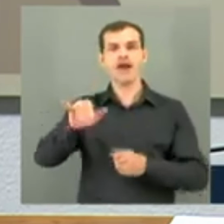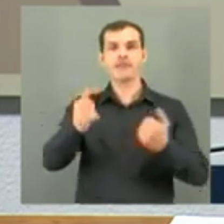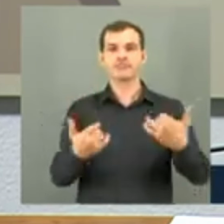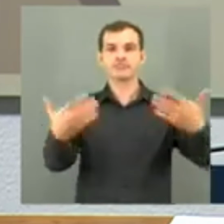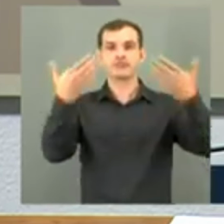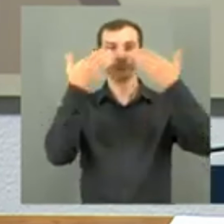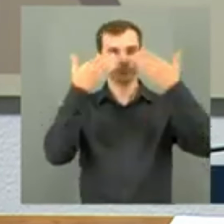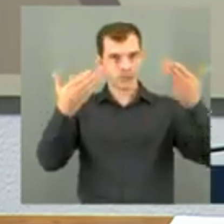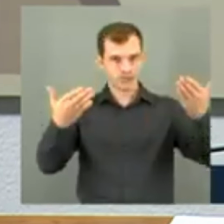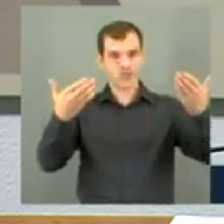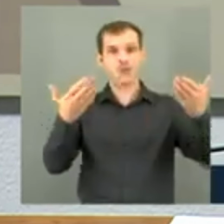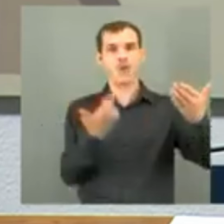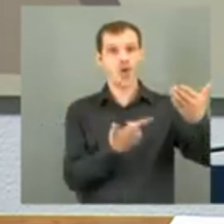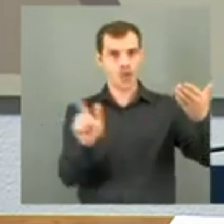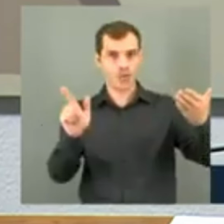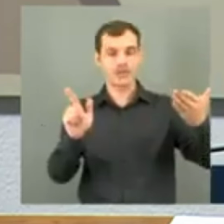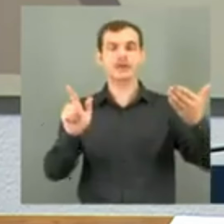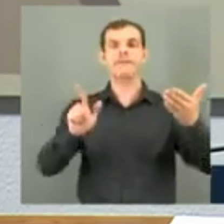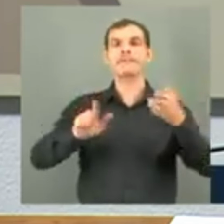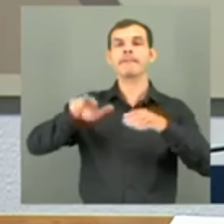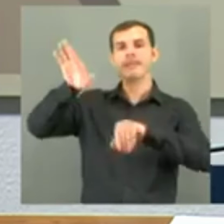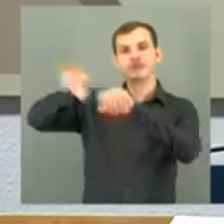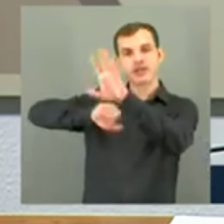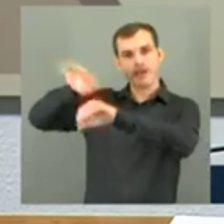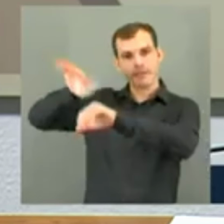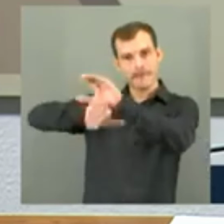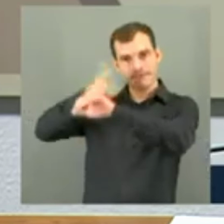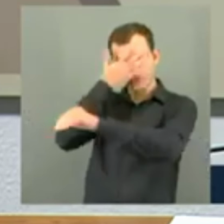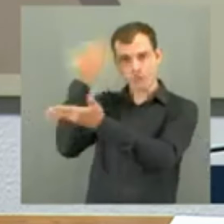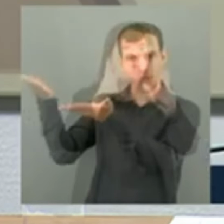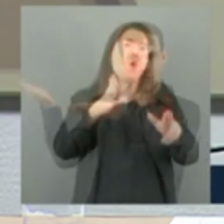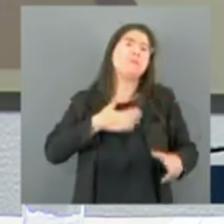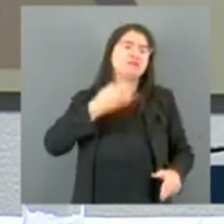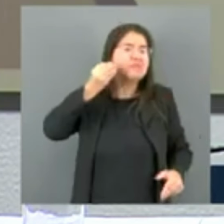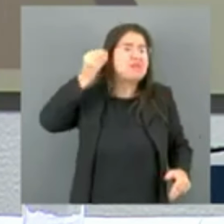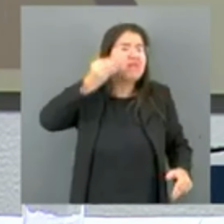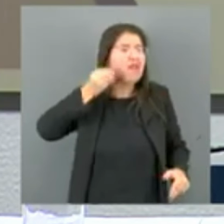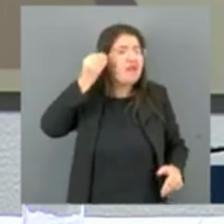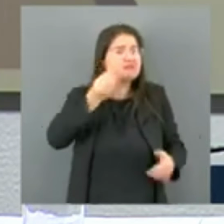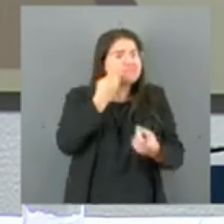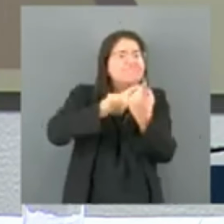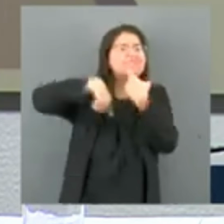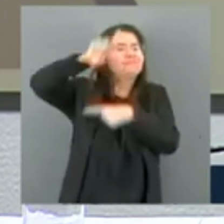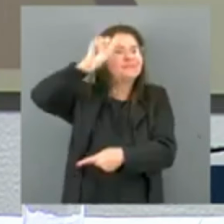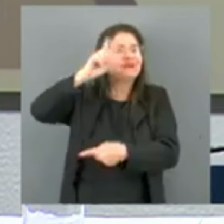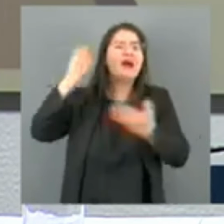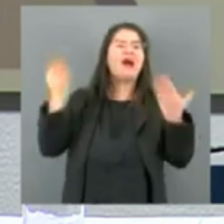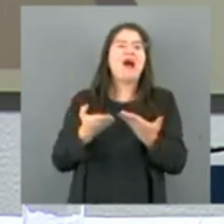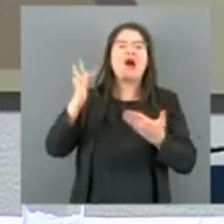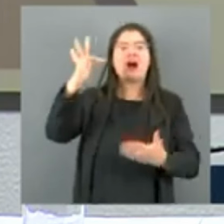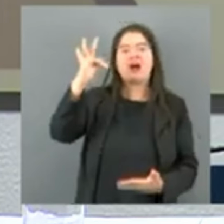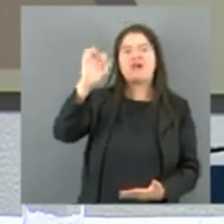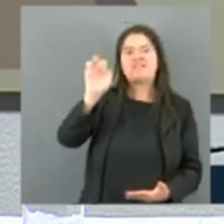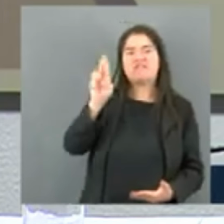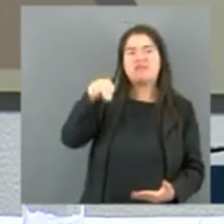os convidados e as vozes nesse debate tão importante. Agora o Fernando de Oliveira, por